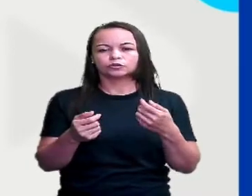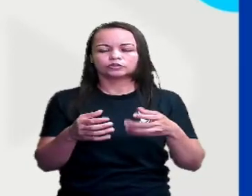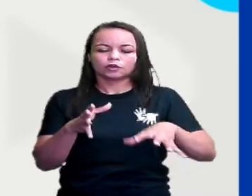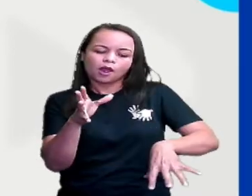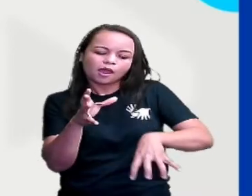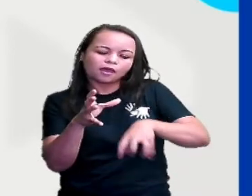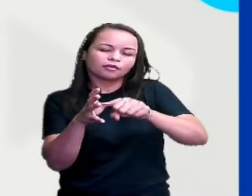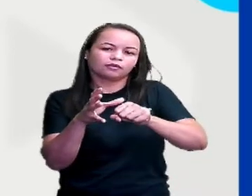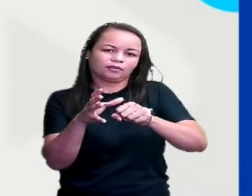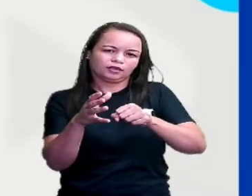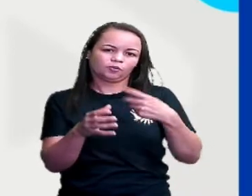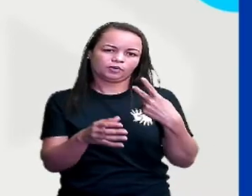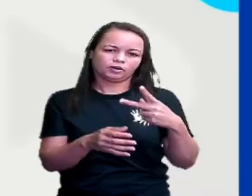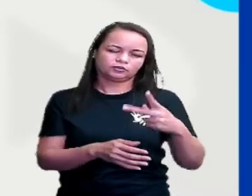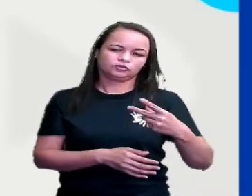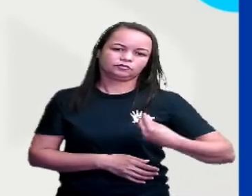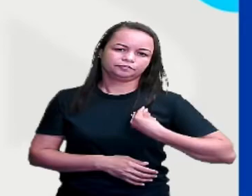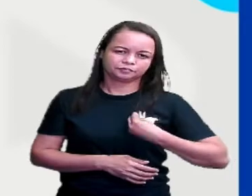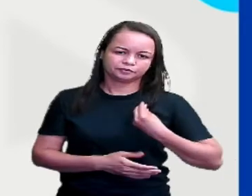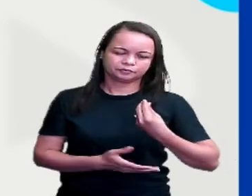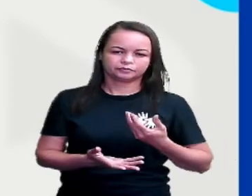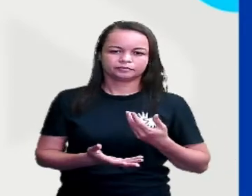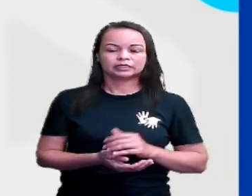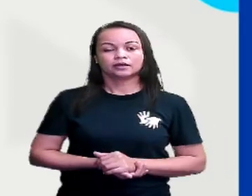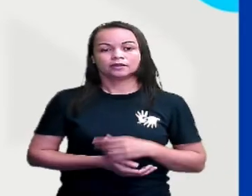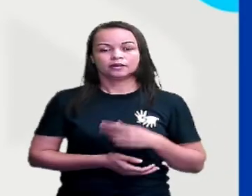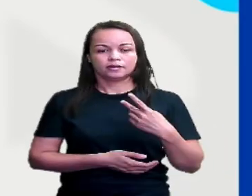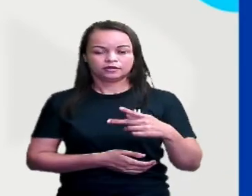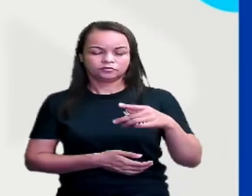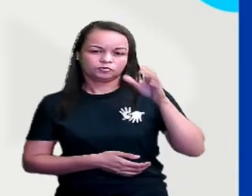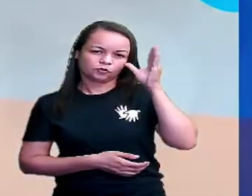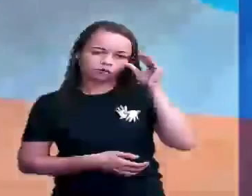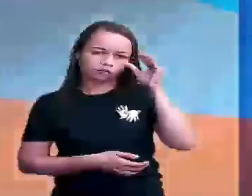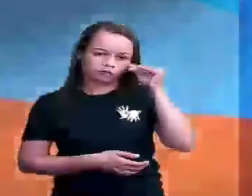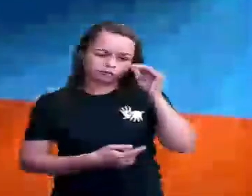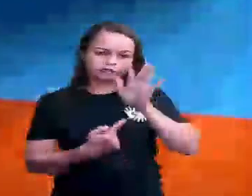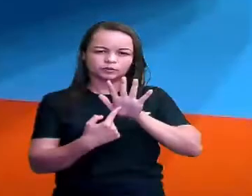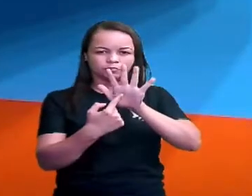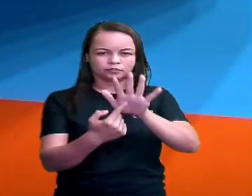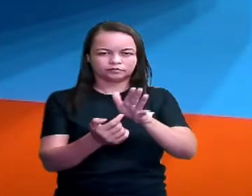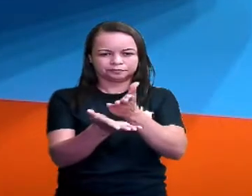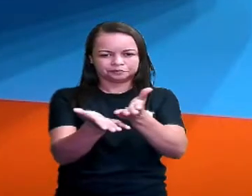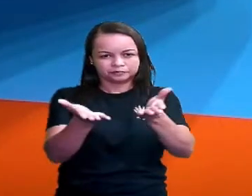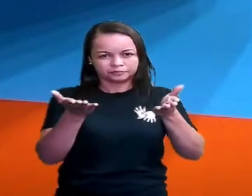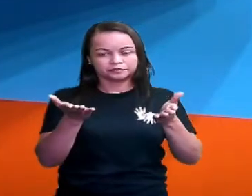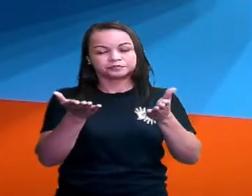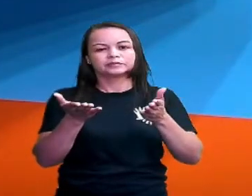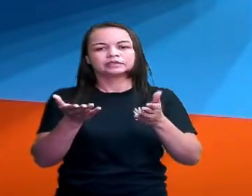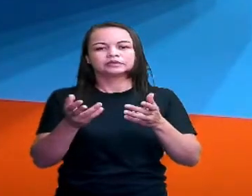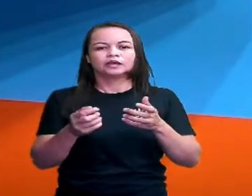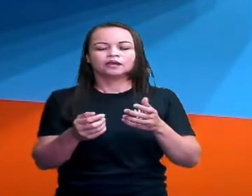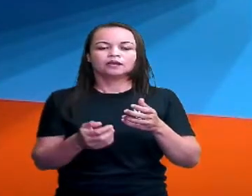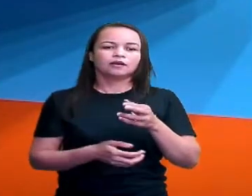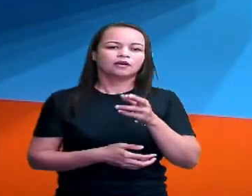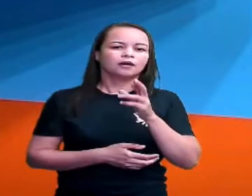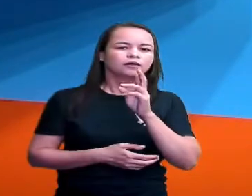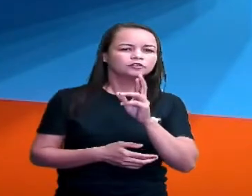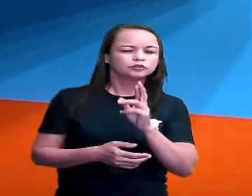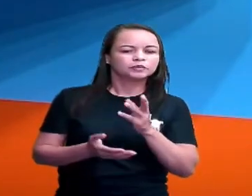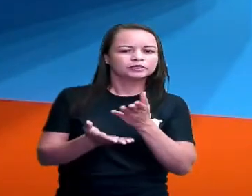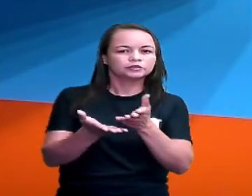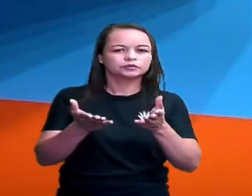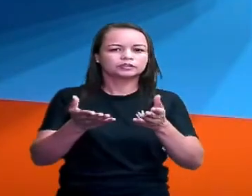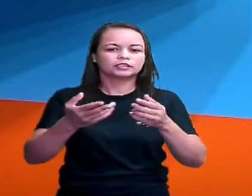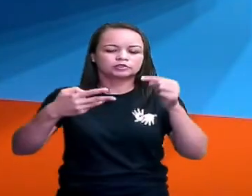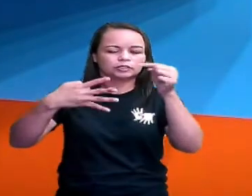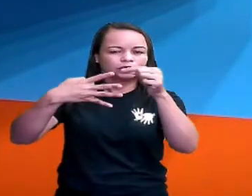sua sobrevivência. Então, essas foram curiosidades que eu quis trazer aqui para vocês a respeito desse grupo de seres vivos tão